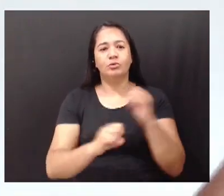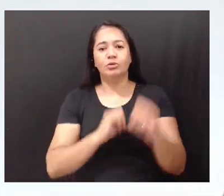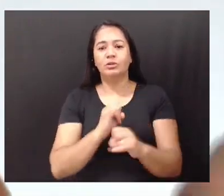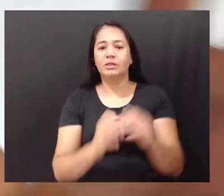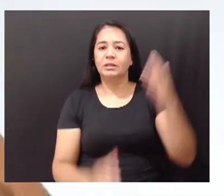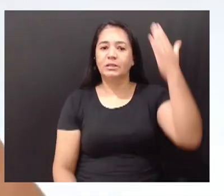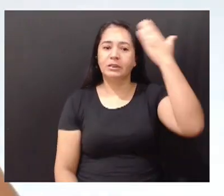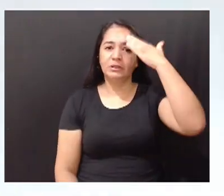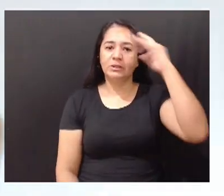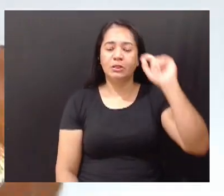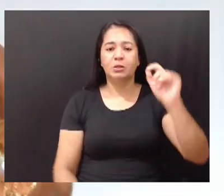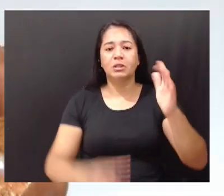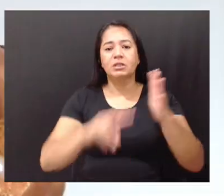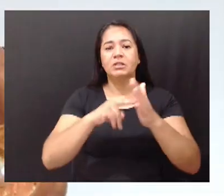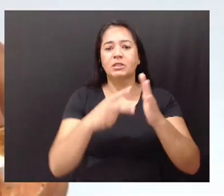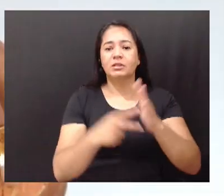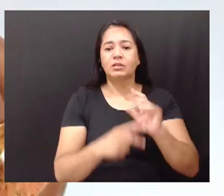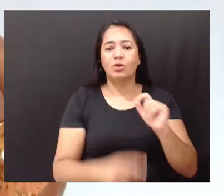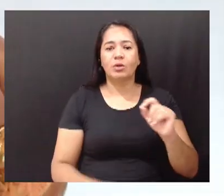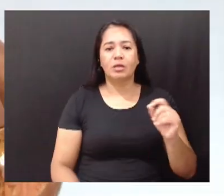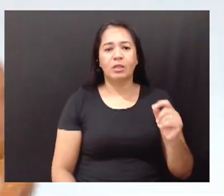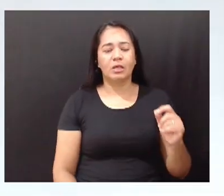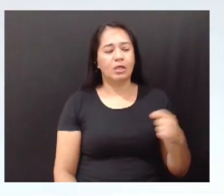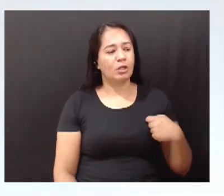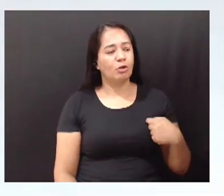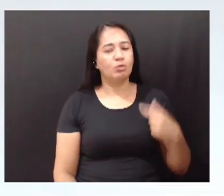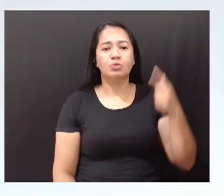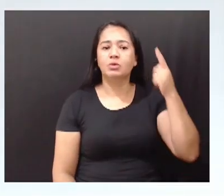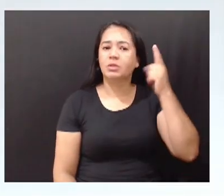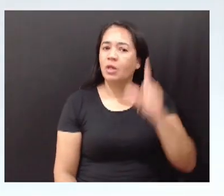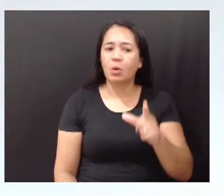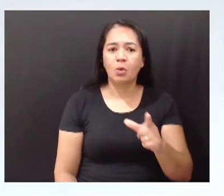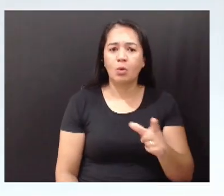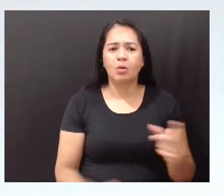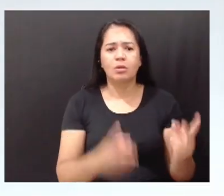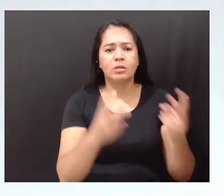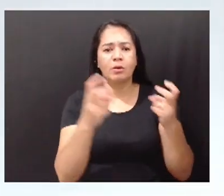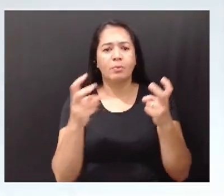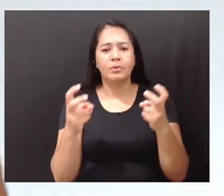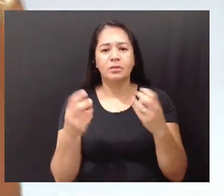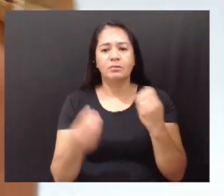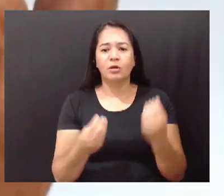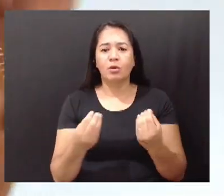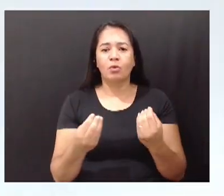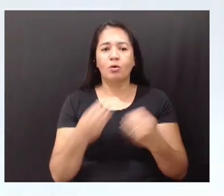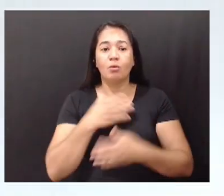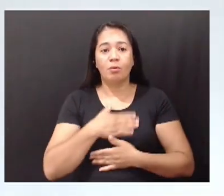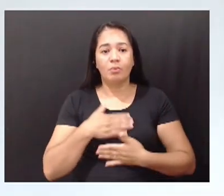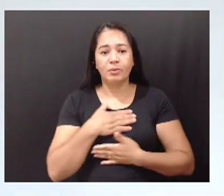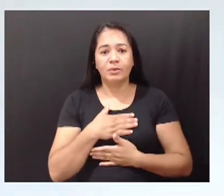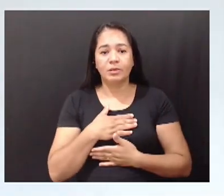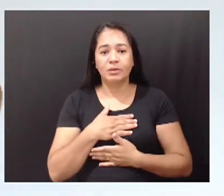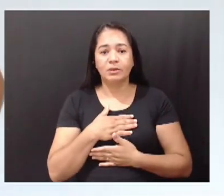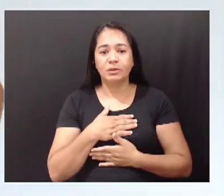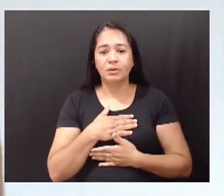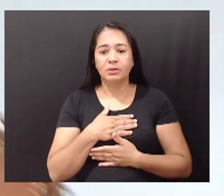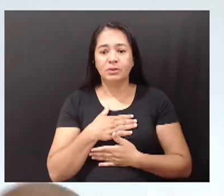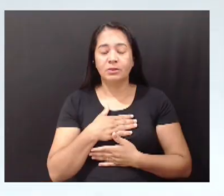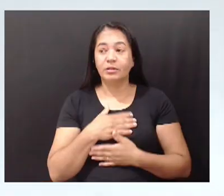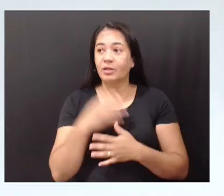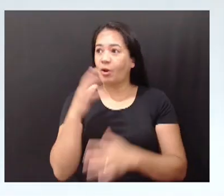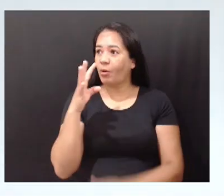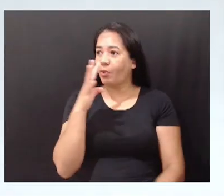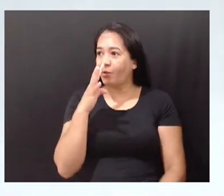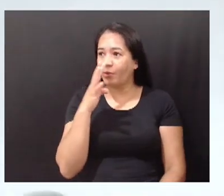realidade, o que está à minha volta que eu não consigo enxergar como fonte de prazer, como fonte de admiração, né,